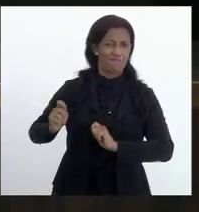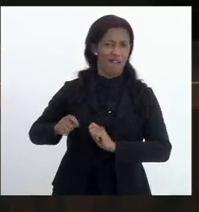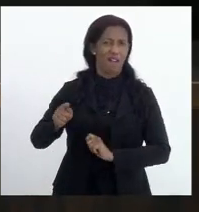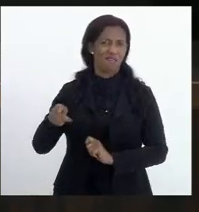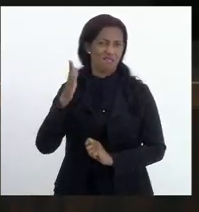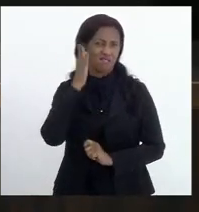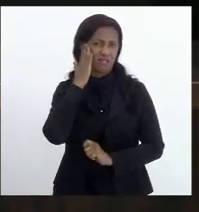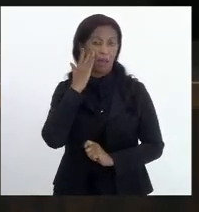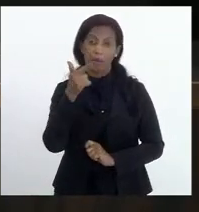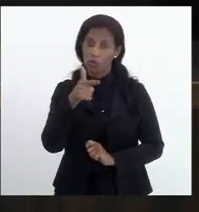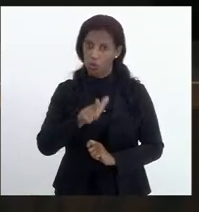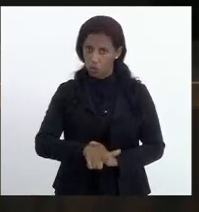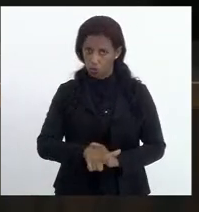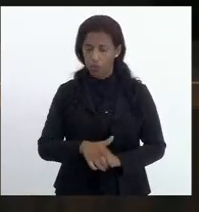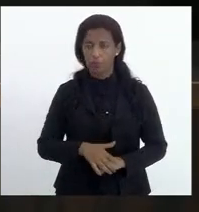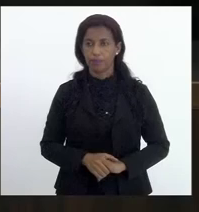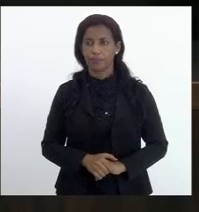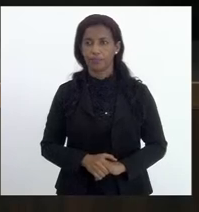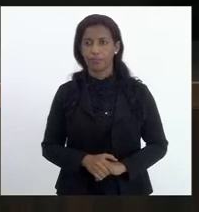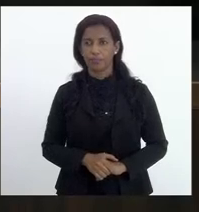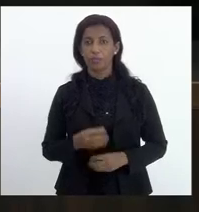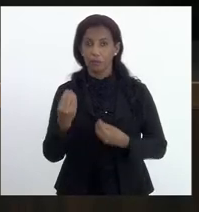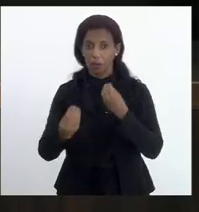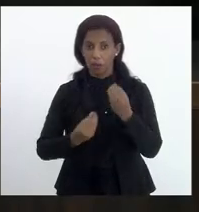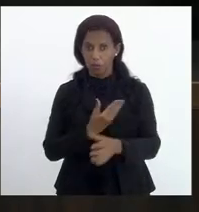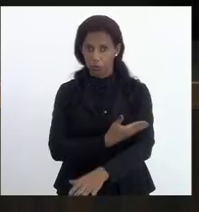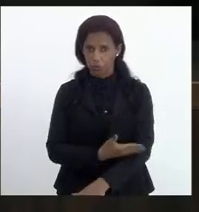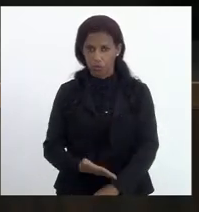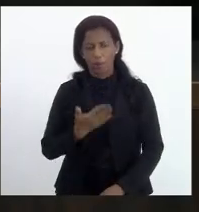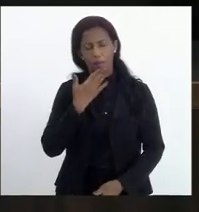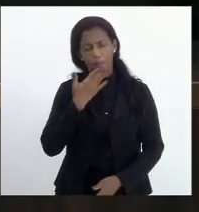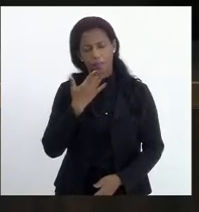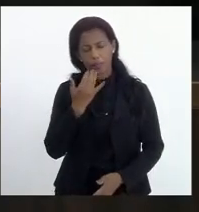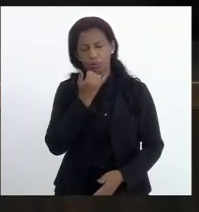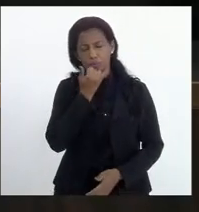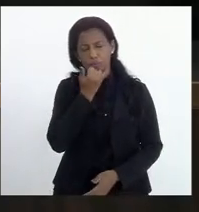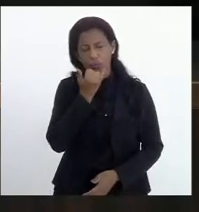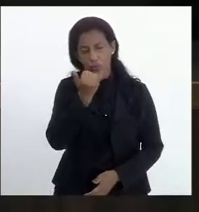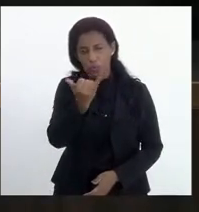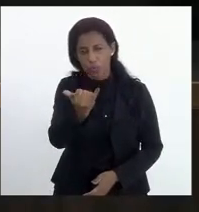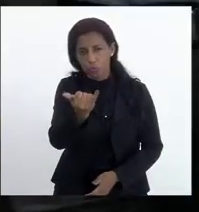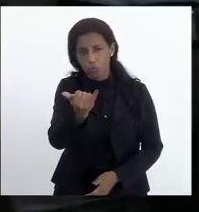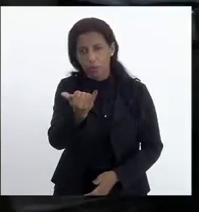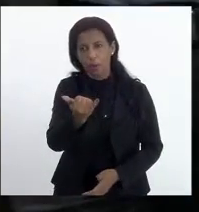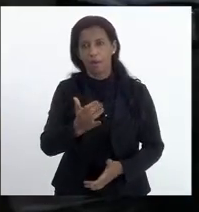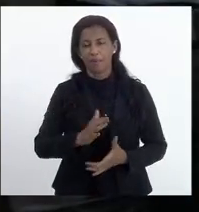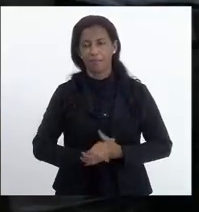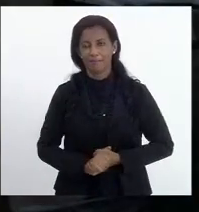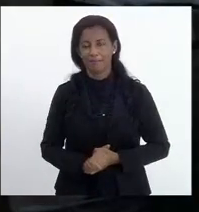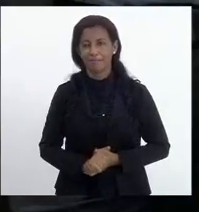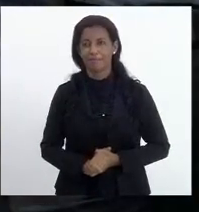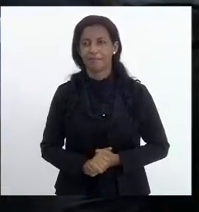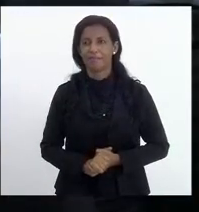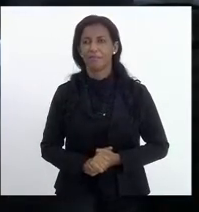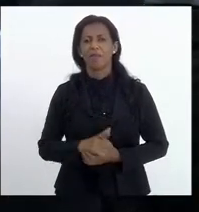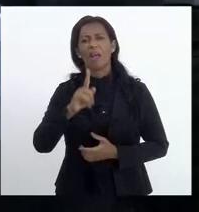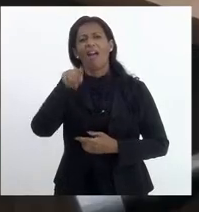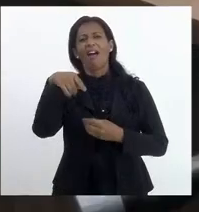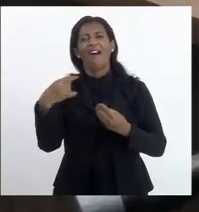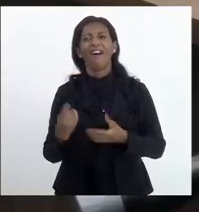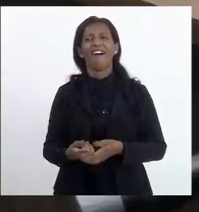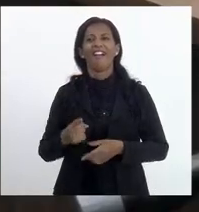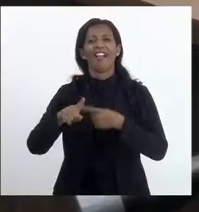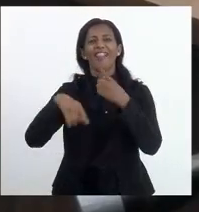Mas, de novo, como de costume, pedir desculpa a Vossa Excelência se eu me exaltei. Depois vocês trocam um beijinho do